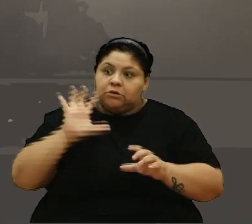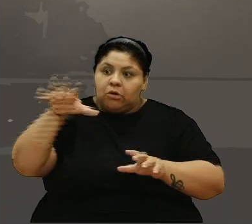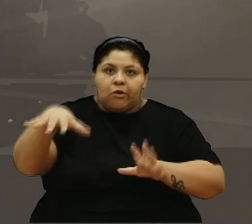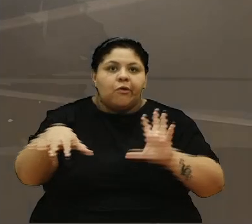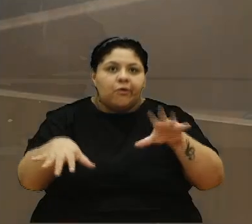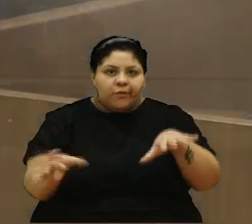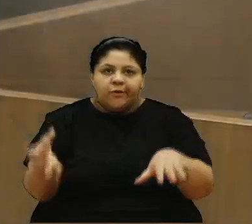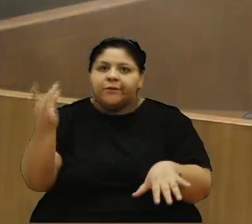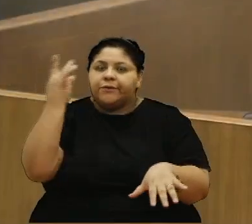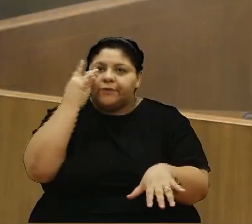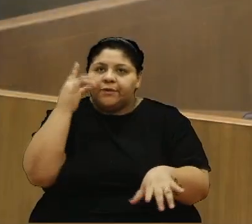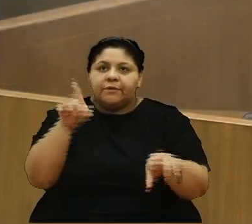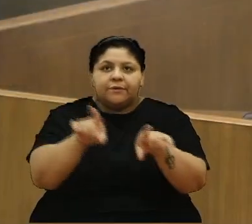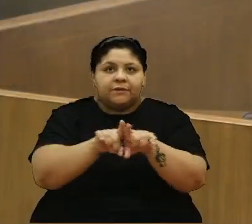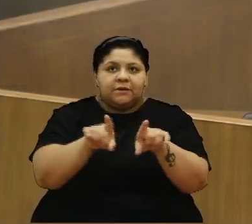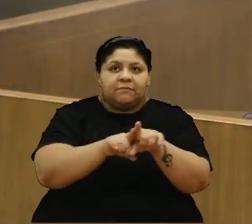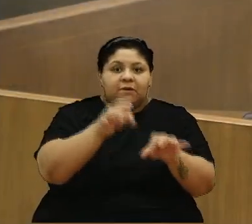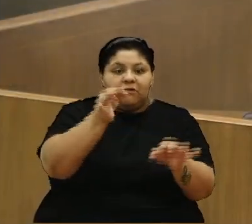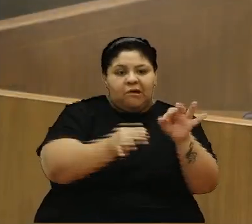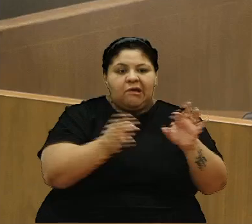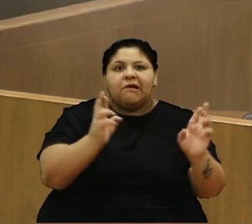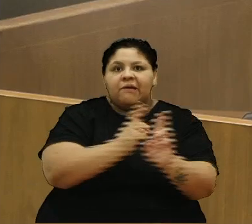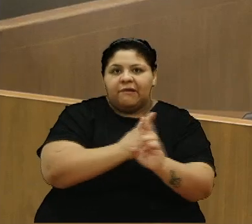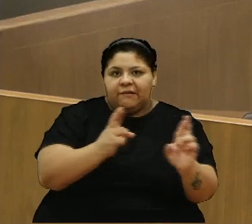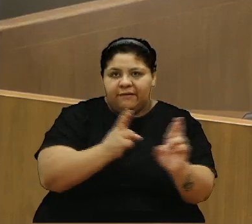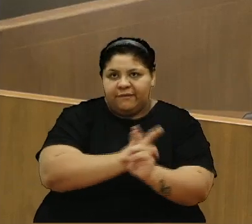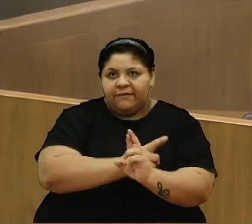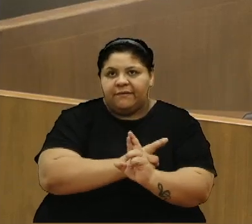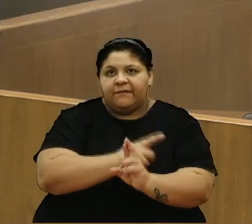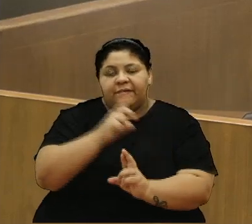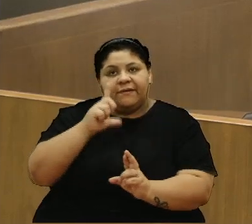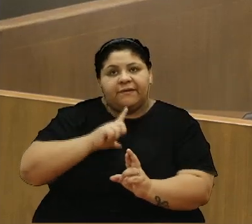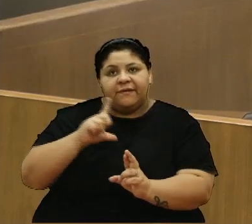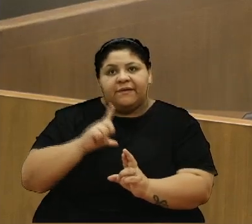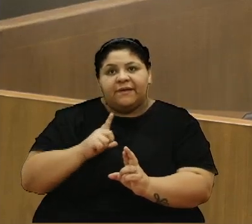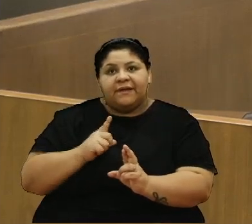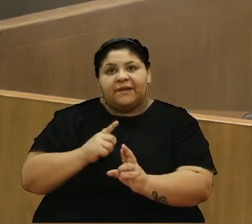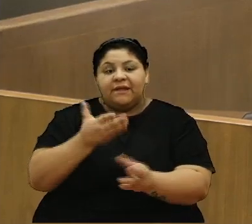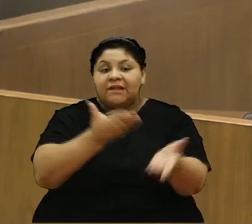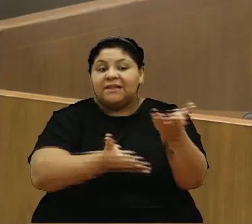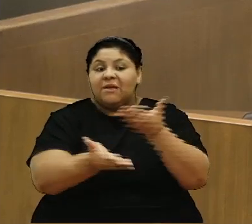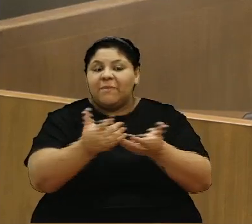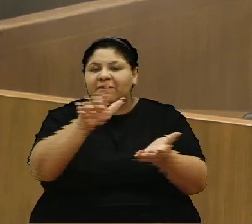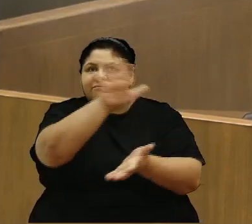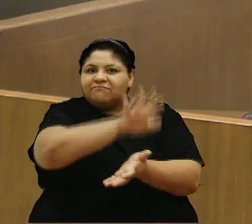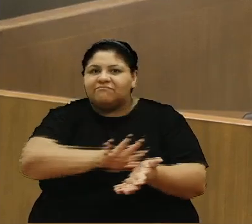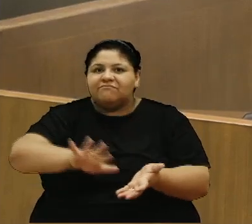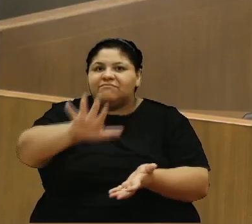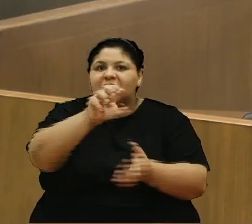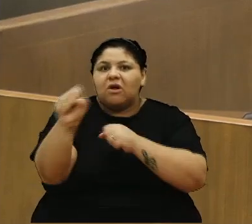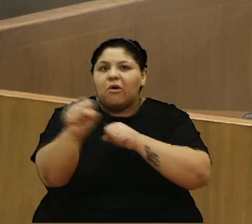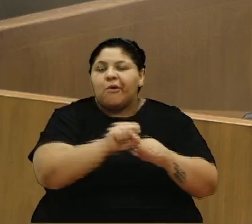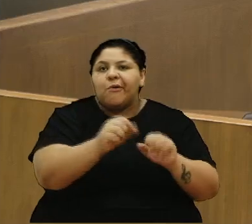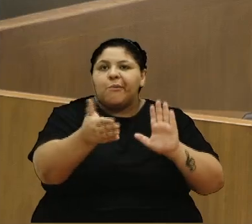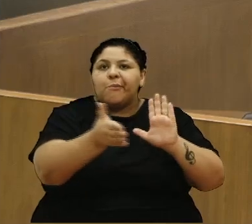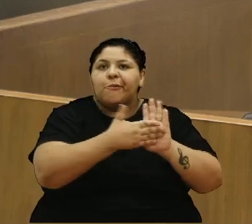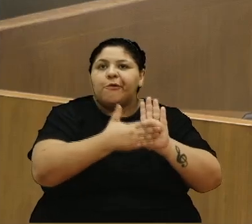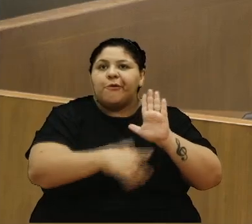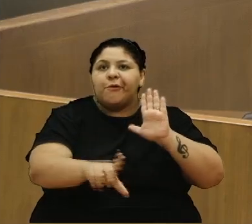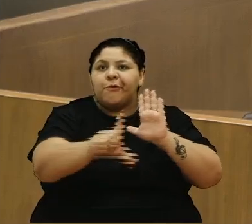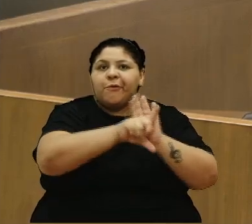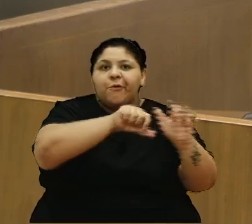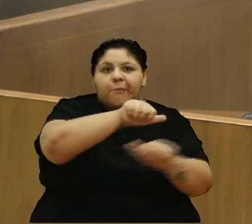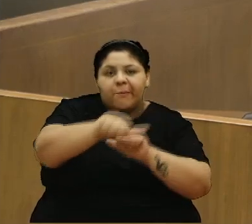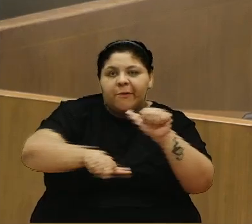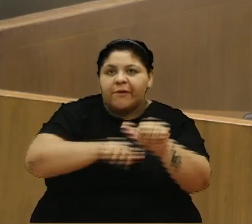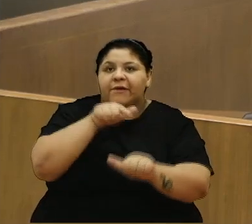estavam presentes, inclusive do judiciário, em relação a isso. E existem, inclusive, articulações nacionais para poder propor lei e mudar a lei,